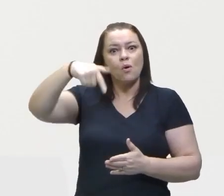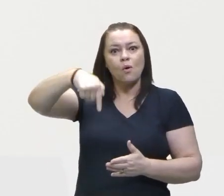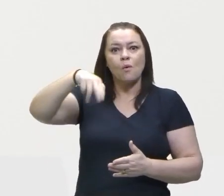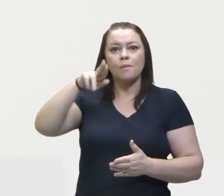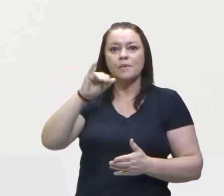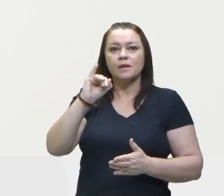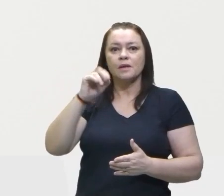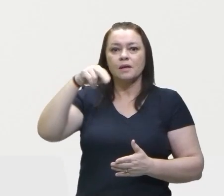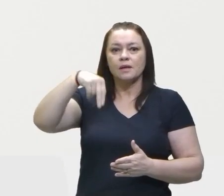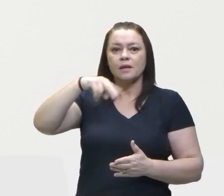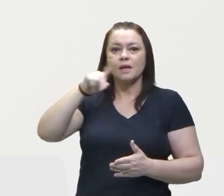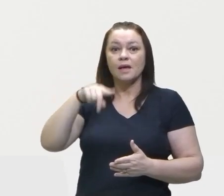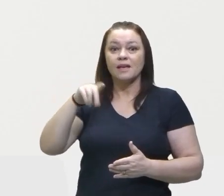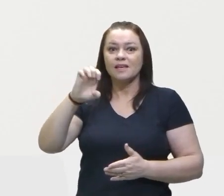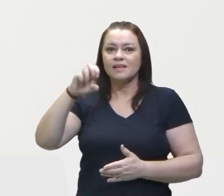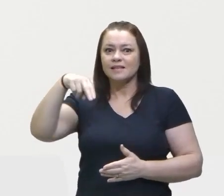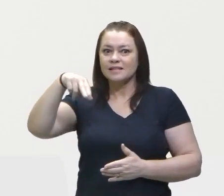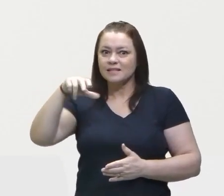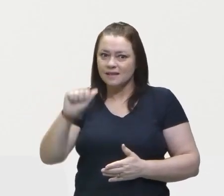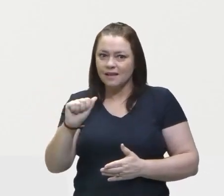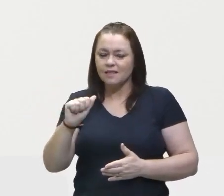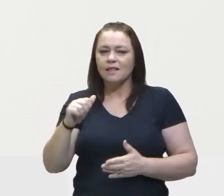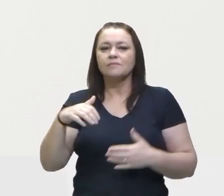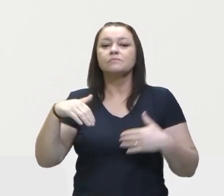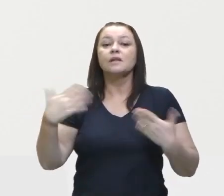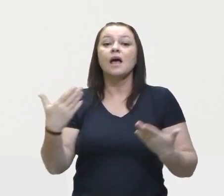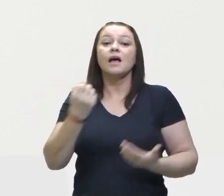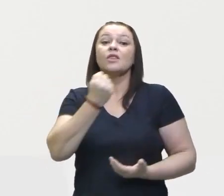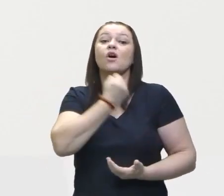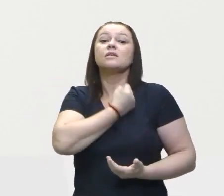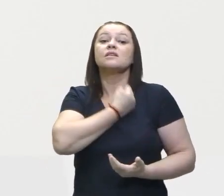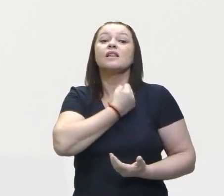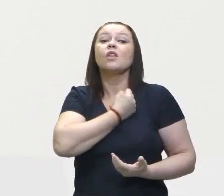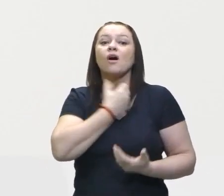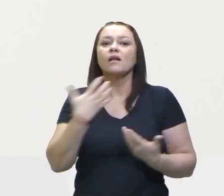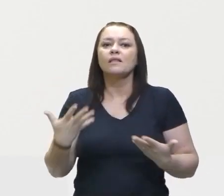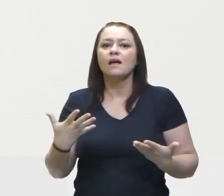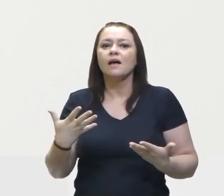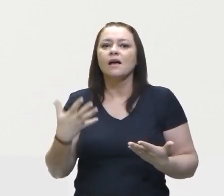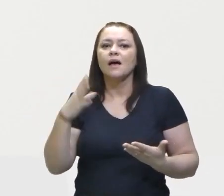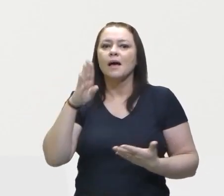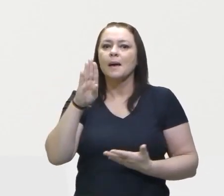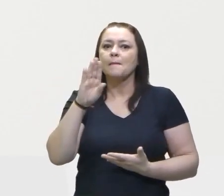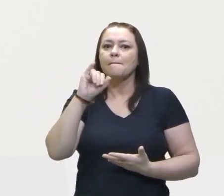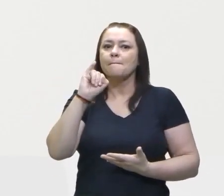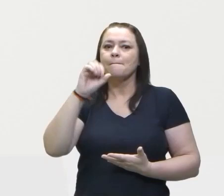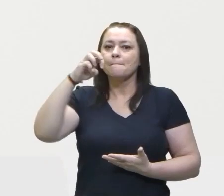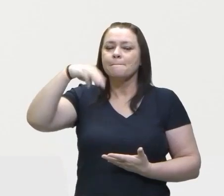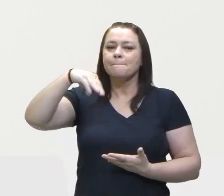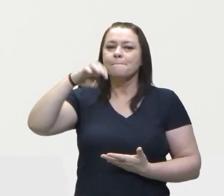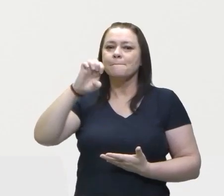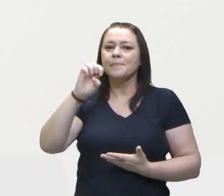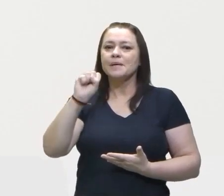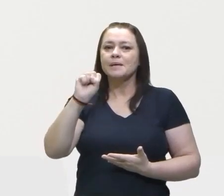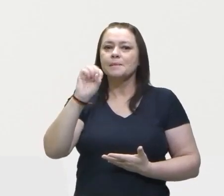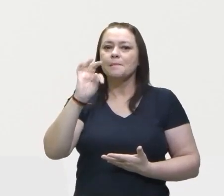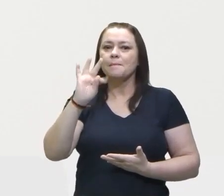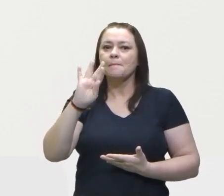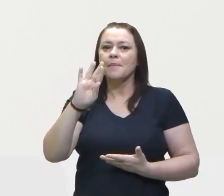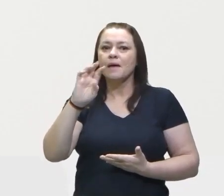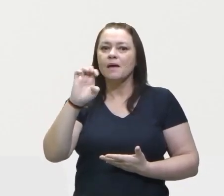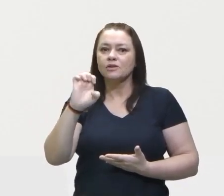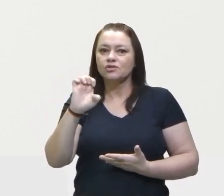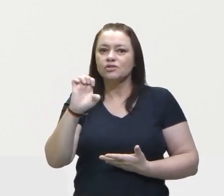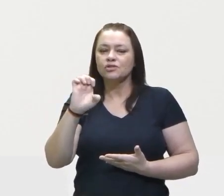né? E a nossa nota bimestral é aquele bimestre. Bimestre que